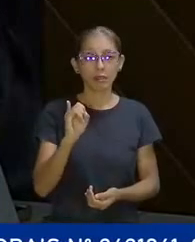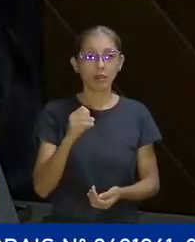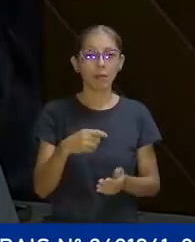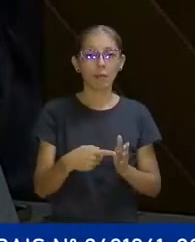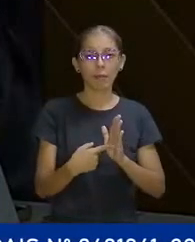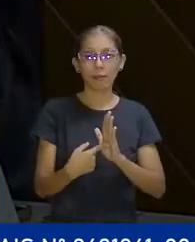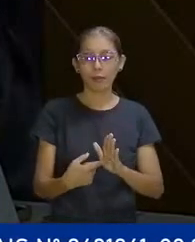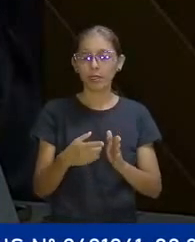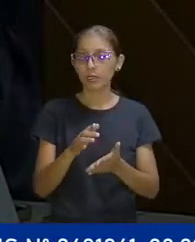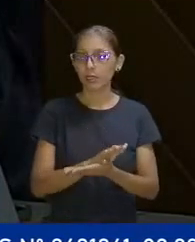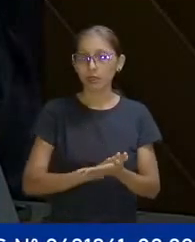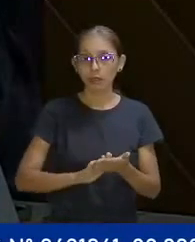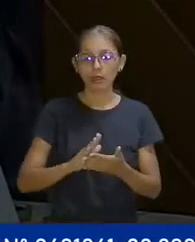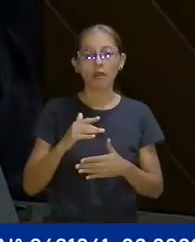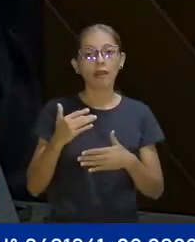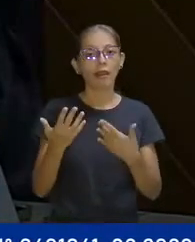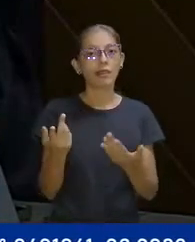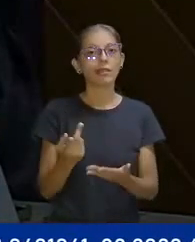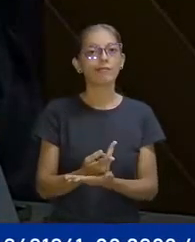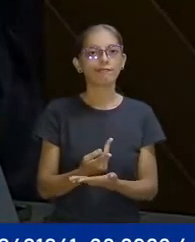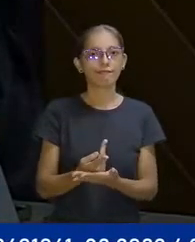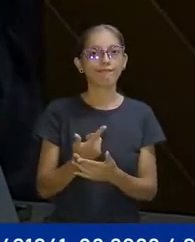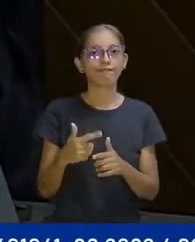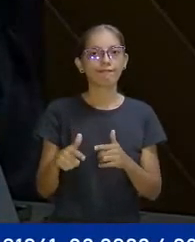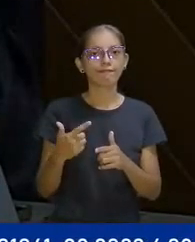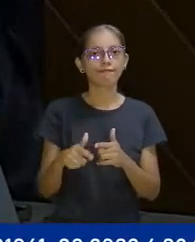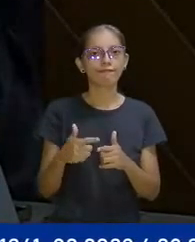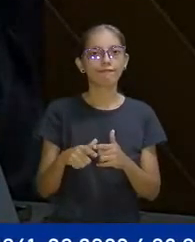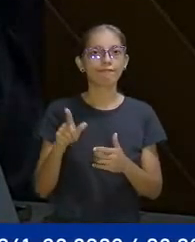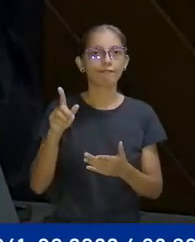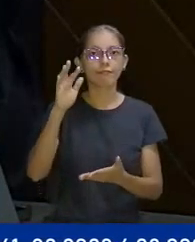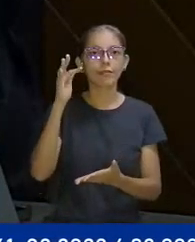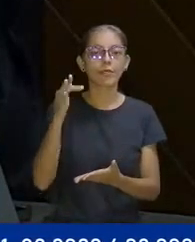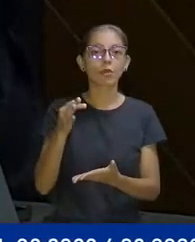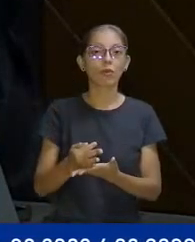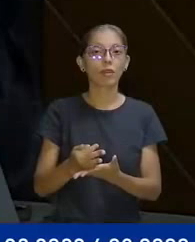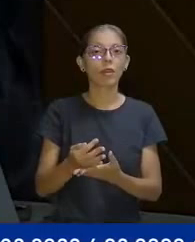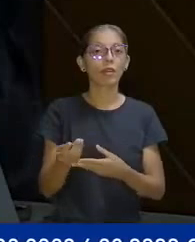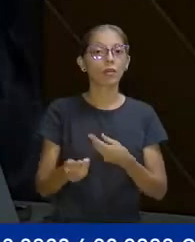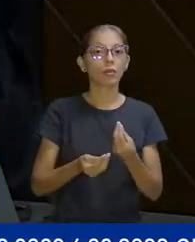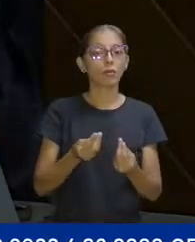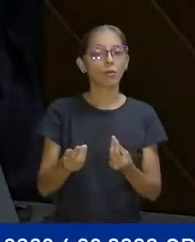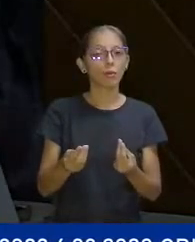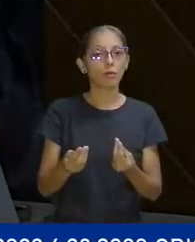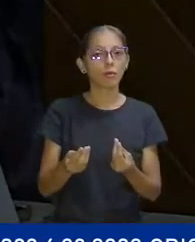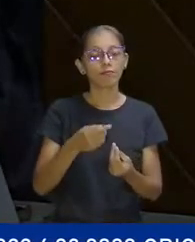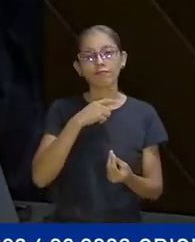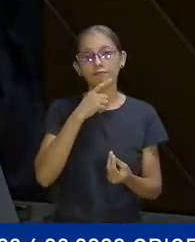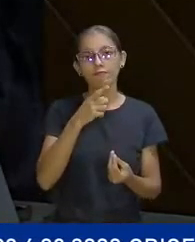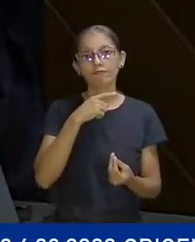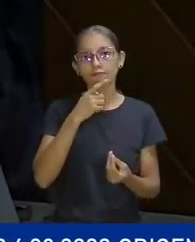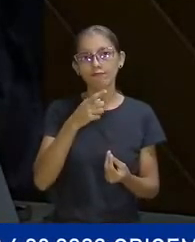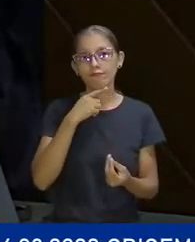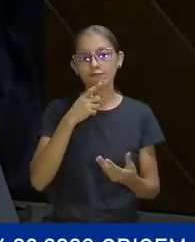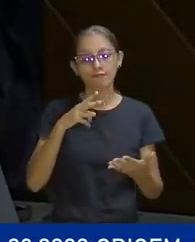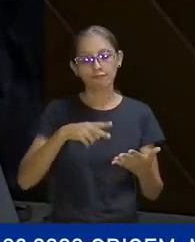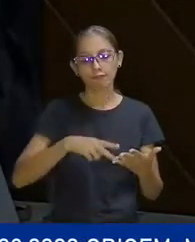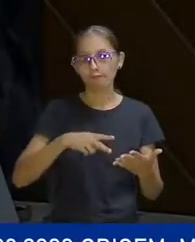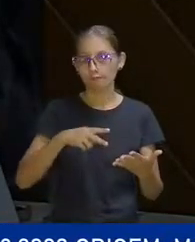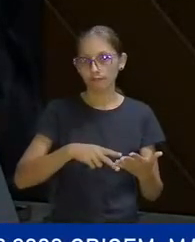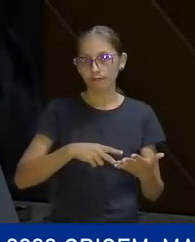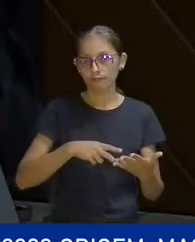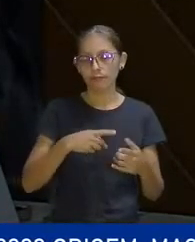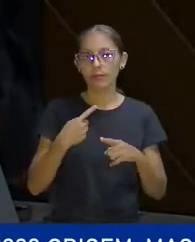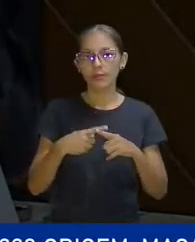compromete a confiabilidade das contas, na medida em que impede a verificação da regularidade da